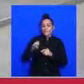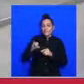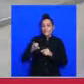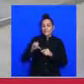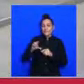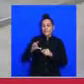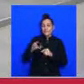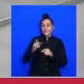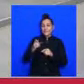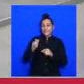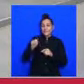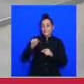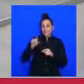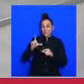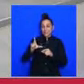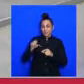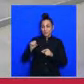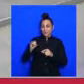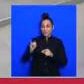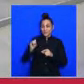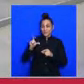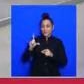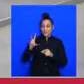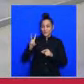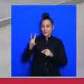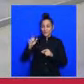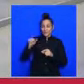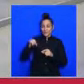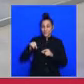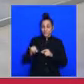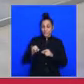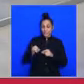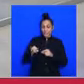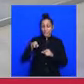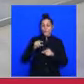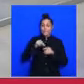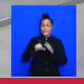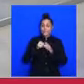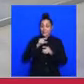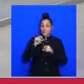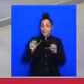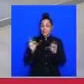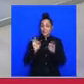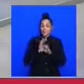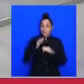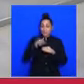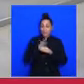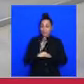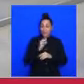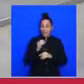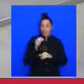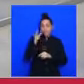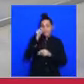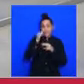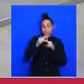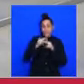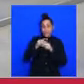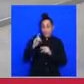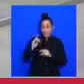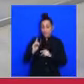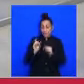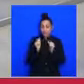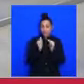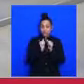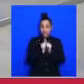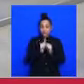e Silvani muito bem primeiro sorteio realizado validado agora o Sidney nosso colega da caixa e a Tainara Nossa garota da sorte